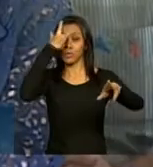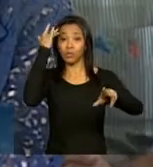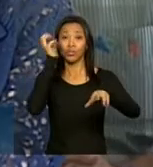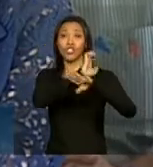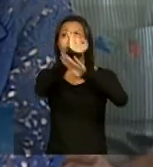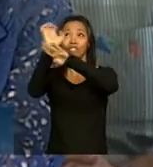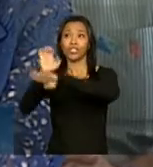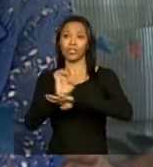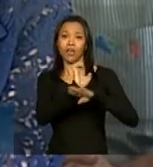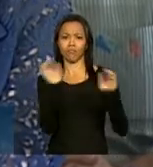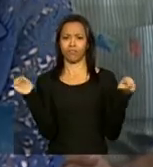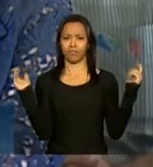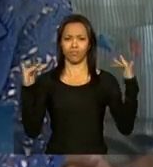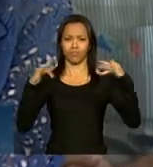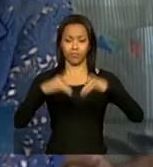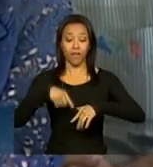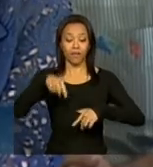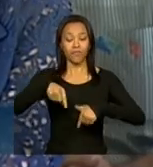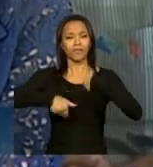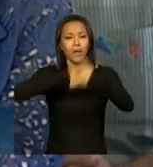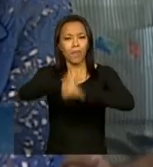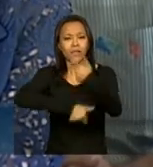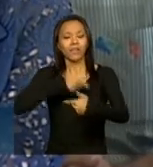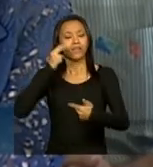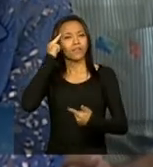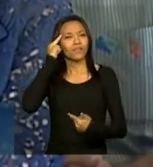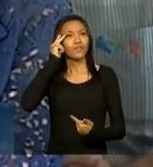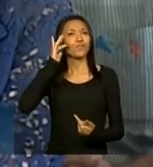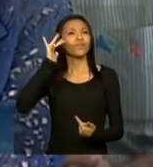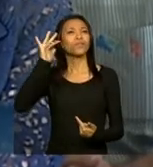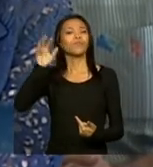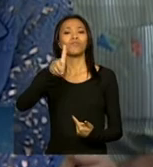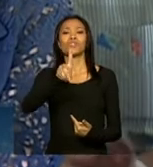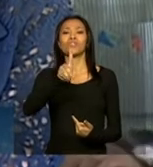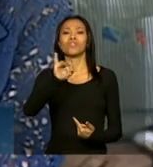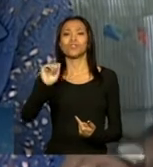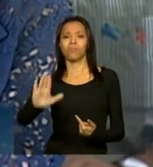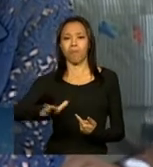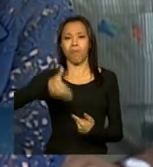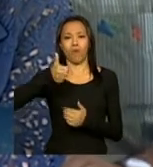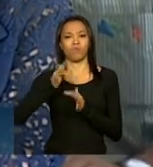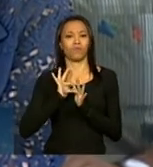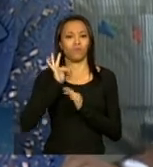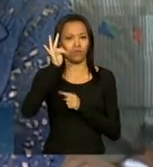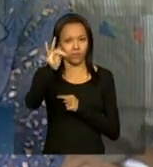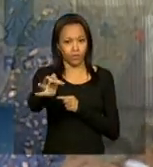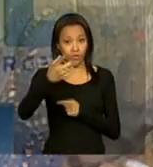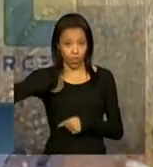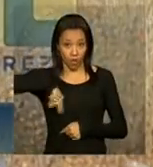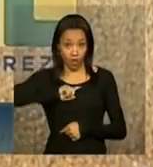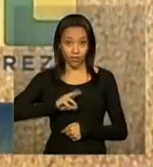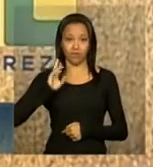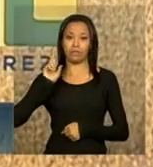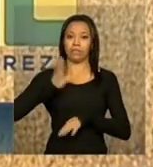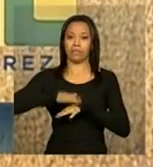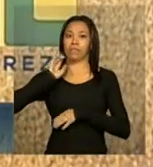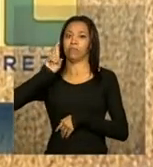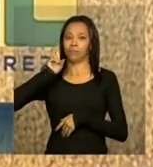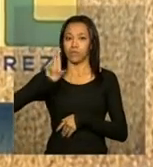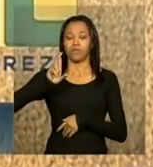aqui trabalhando, sonhando com dias melhores. E nós, na responsabilidade de governar o